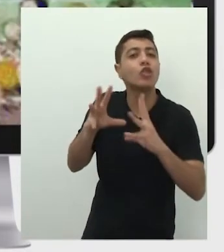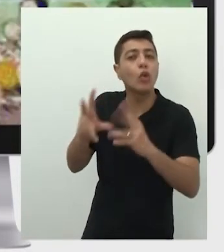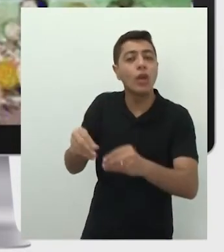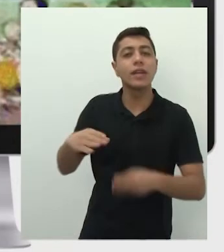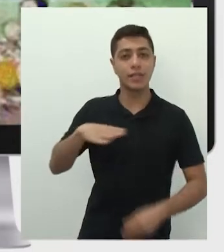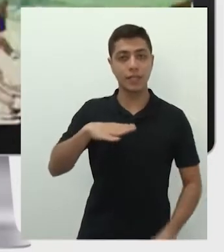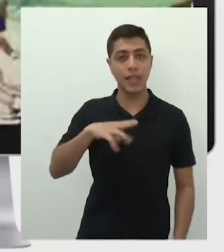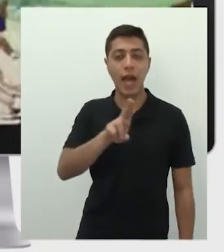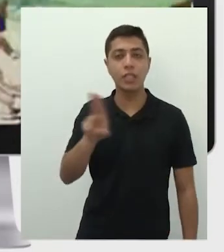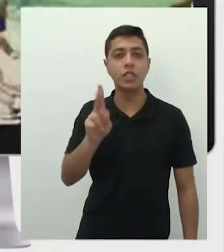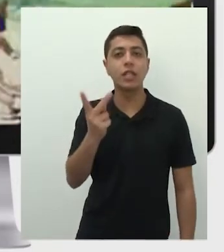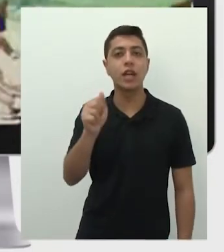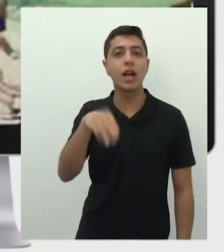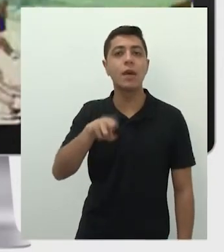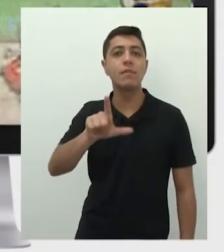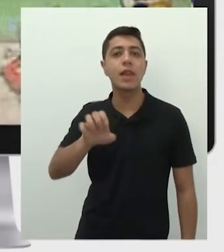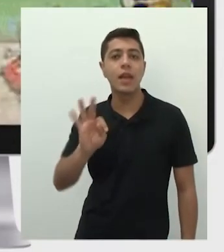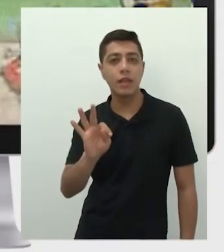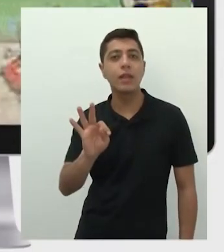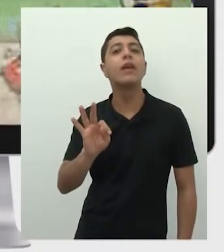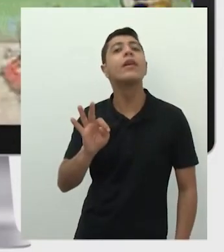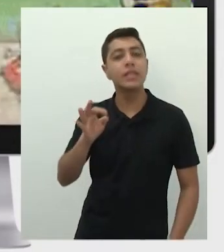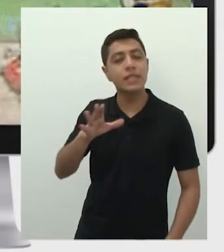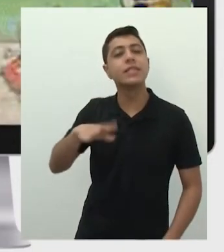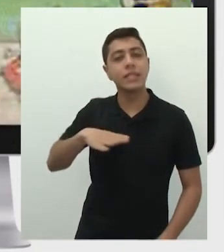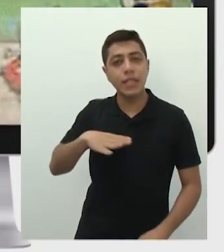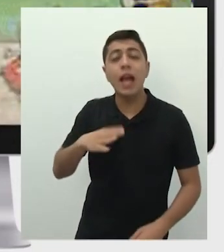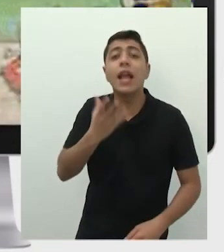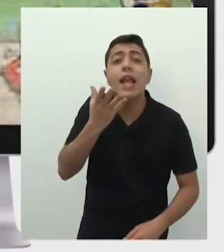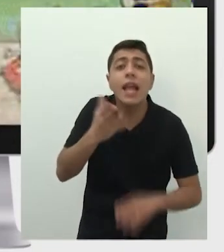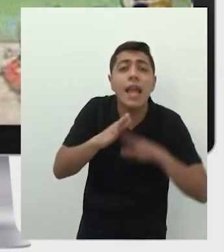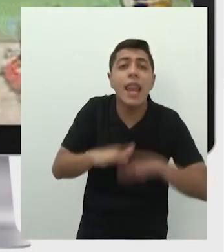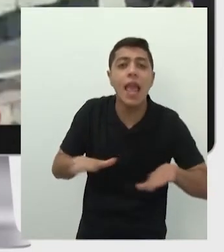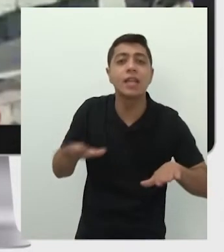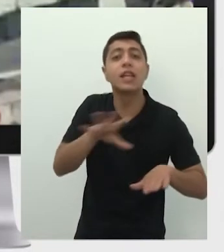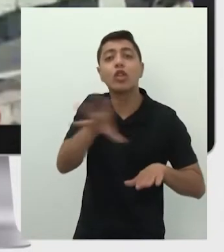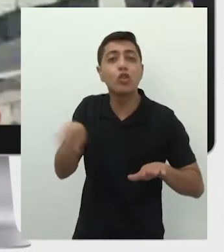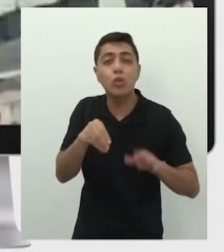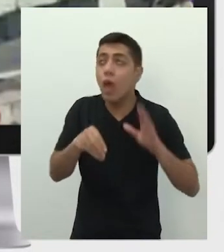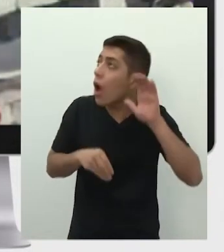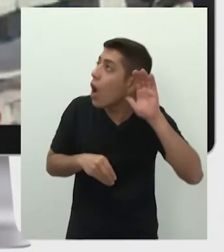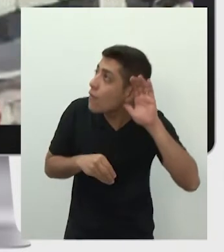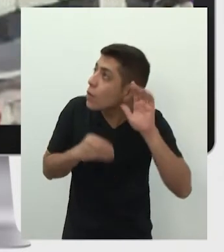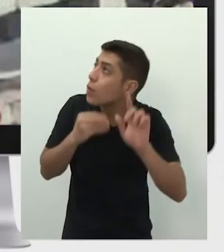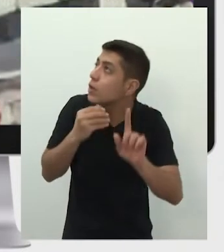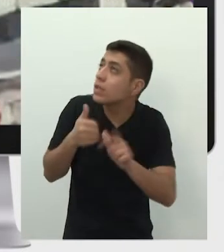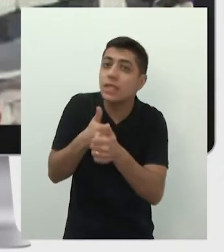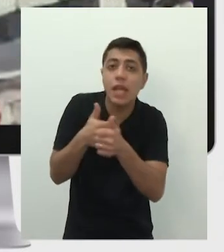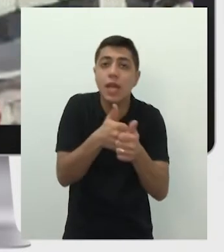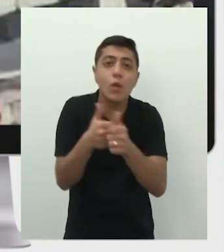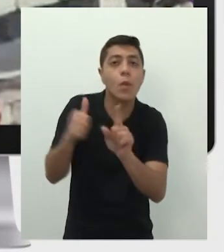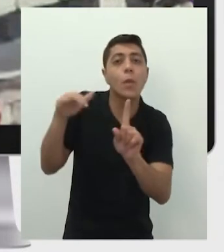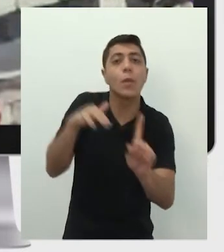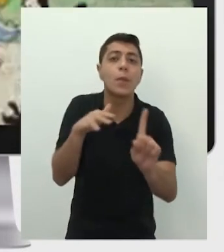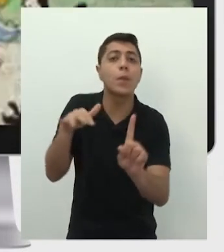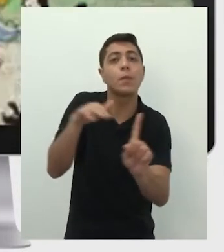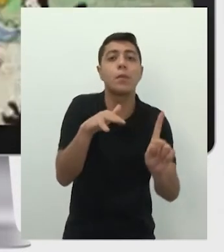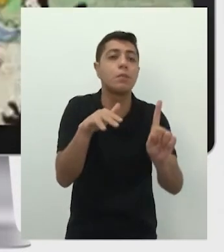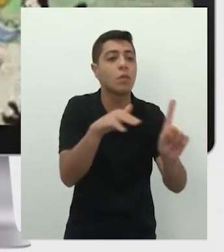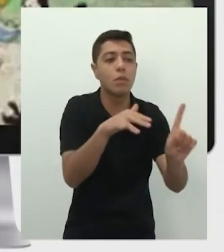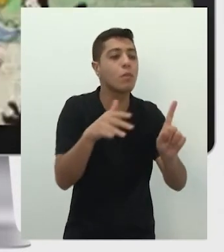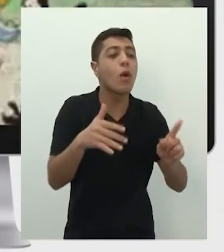mesmo rio onde ele tinha levado também os ratos. Dizem que até hoje Hamelin é uma cidade